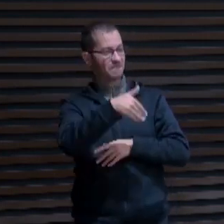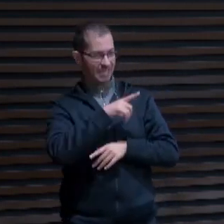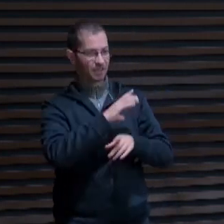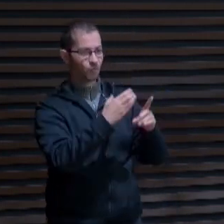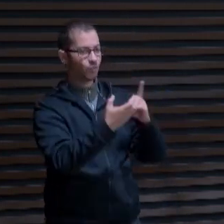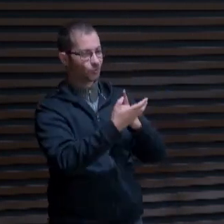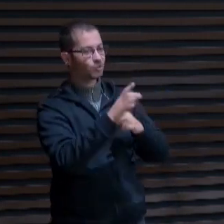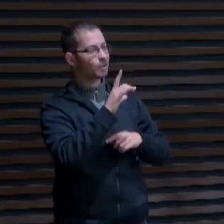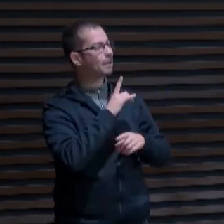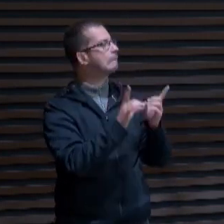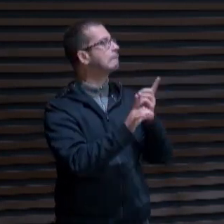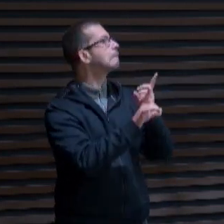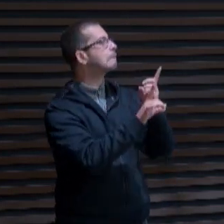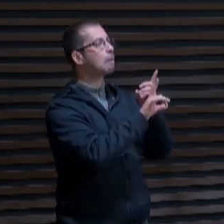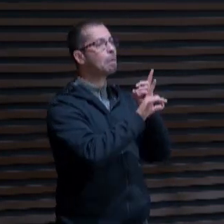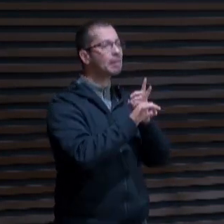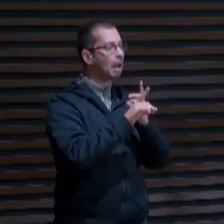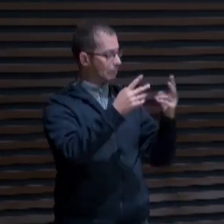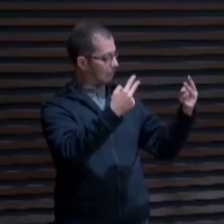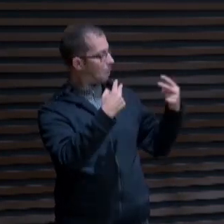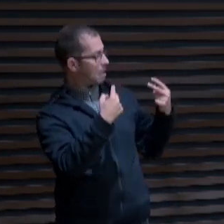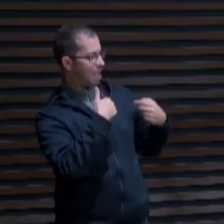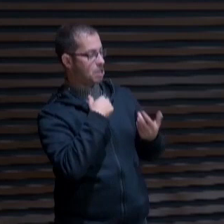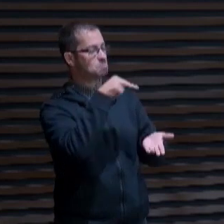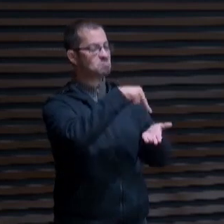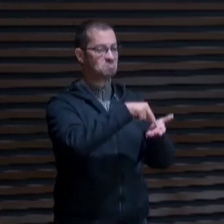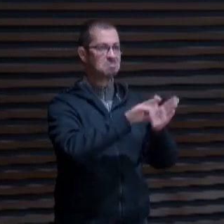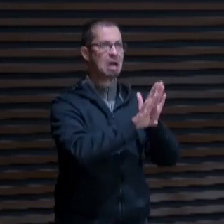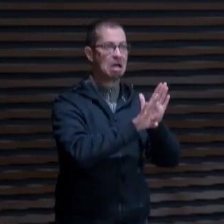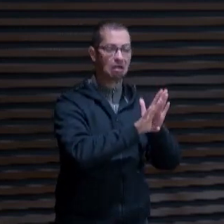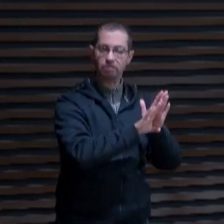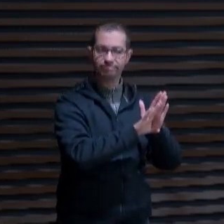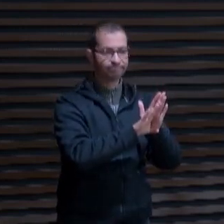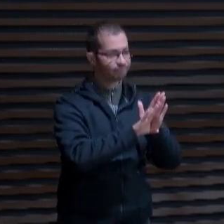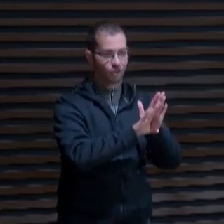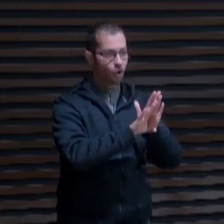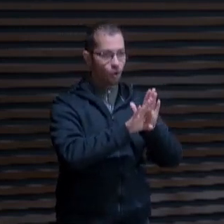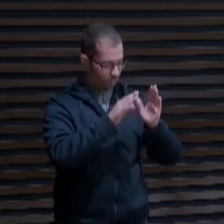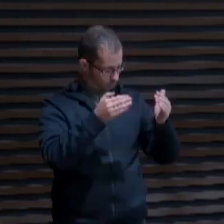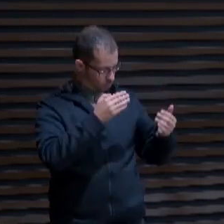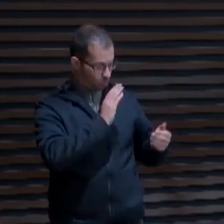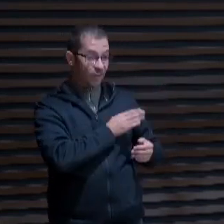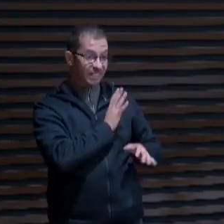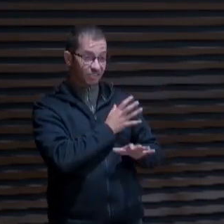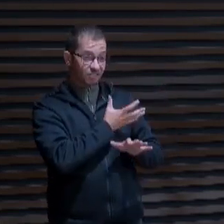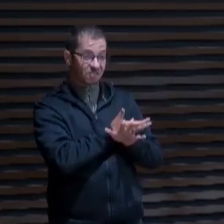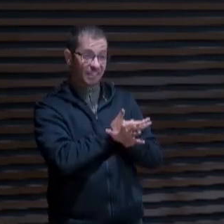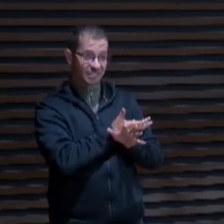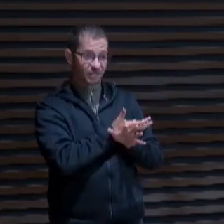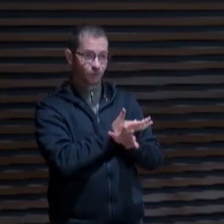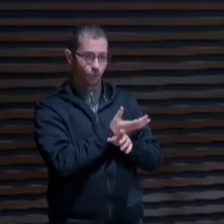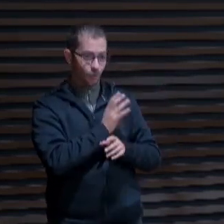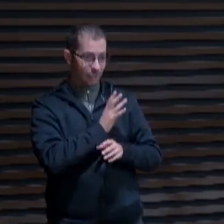homem a si mesmo e não ao Senhor. Agora, quando nós falamos de um culto,